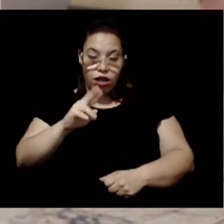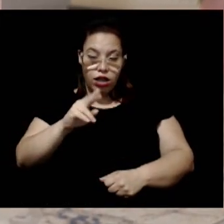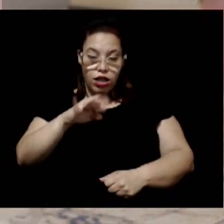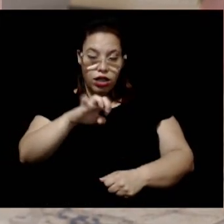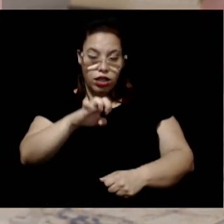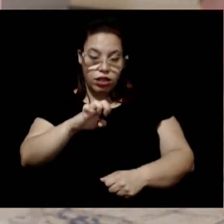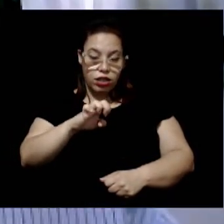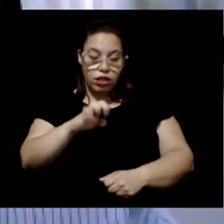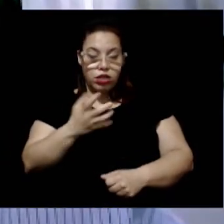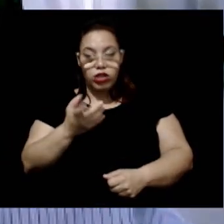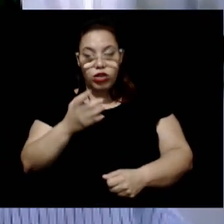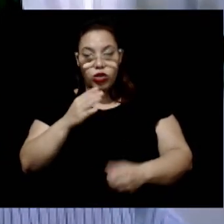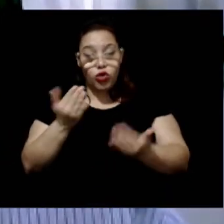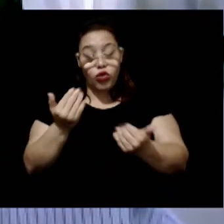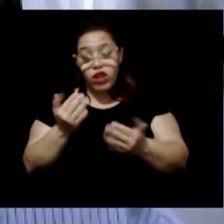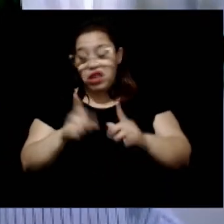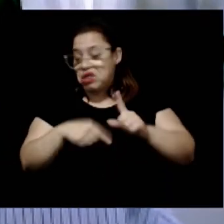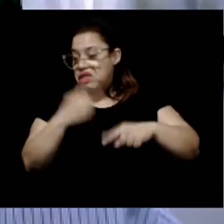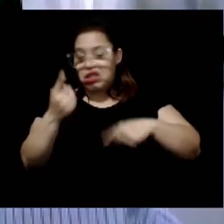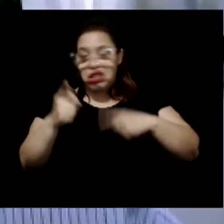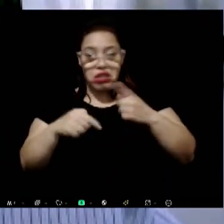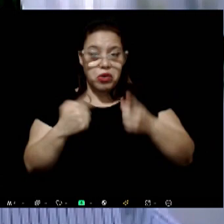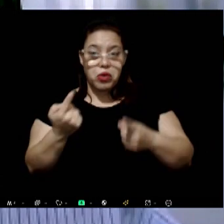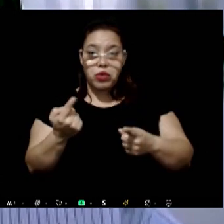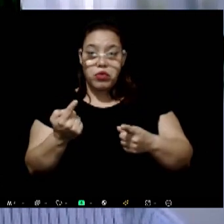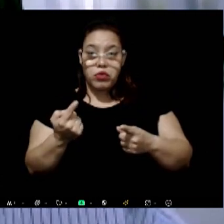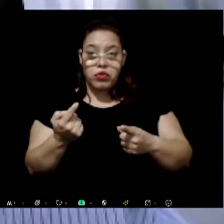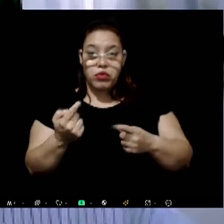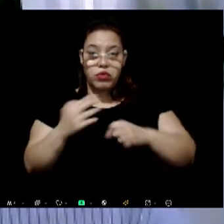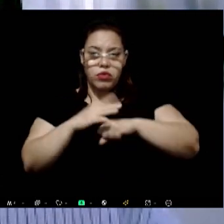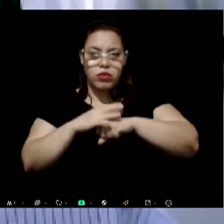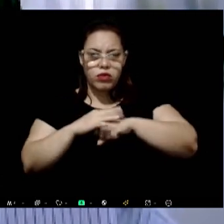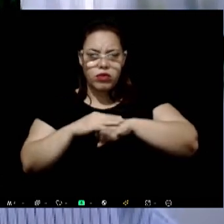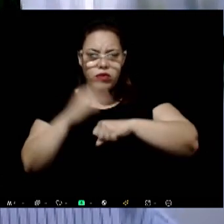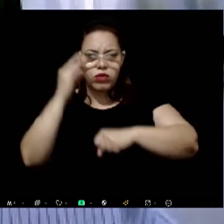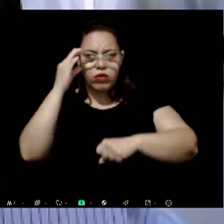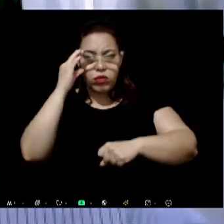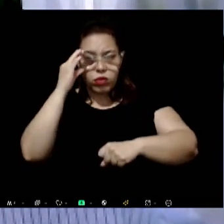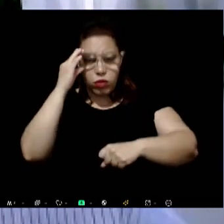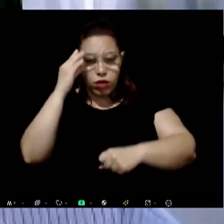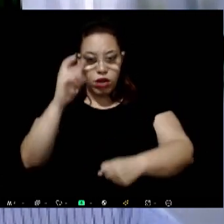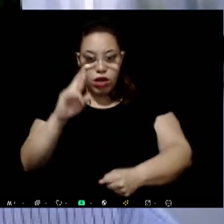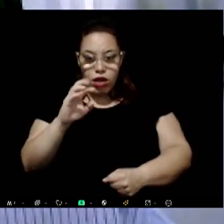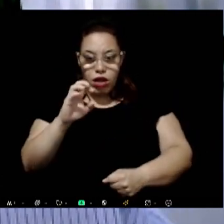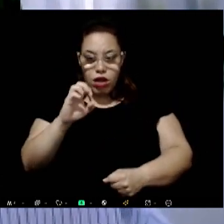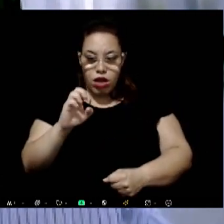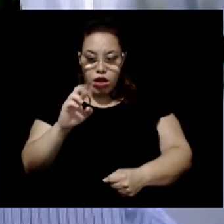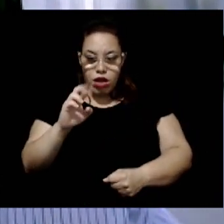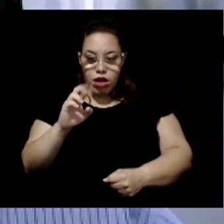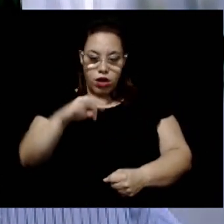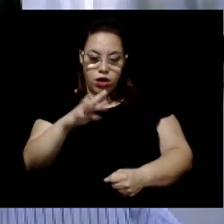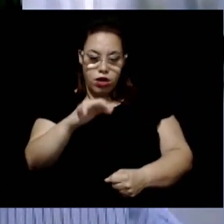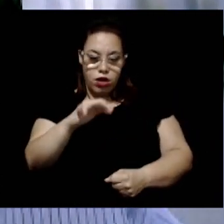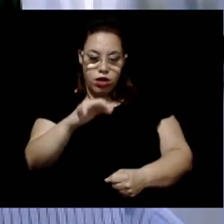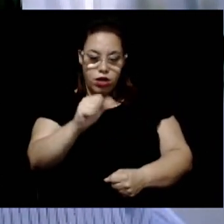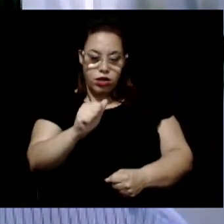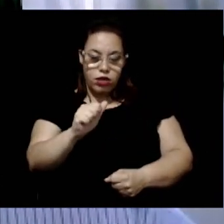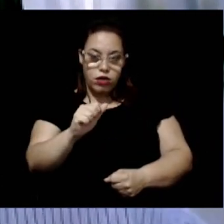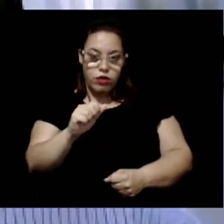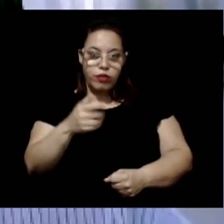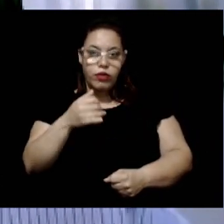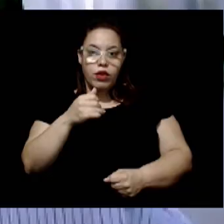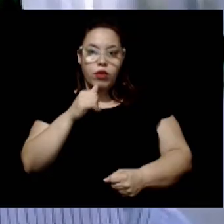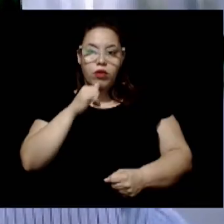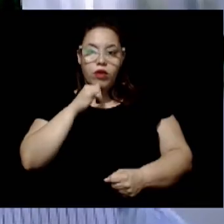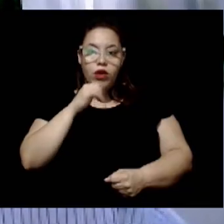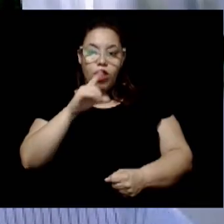entre elas. Temos as doenças reumáticas do adulto jovem. Por exemplo, o lúpus eritematoso sistêmico